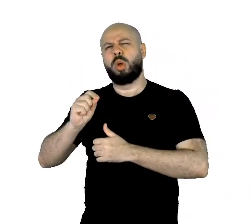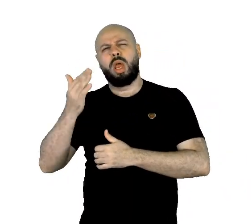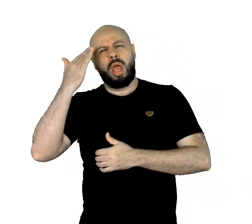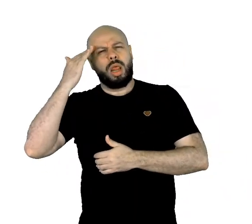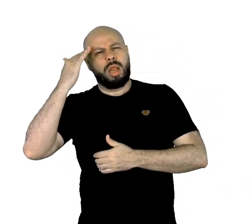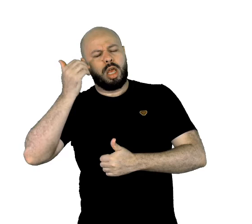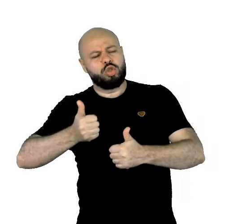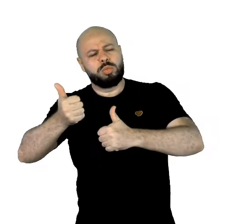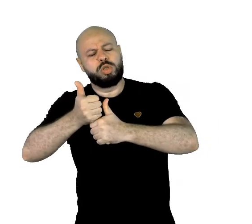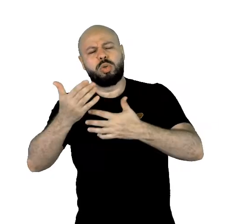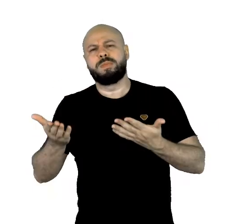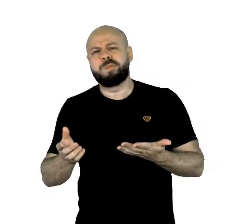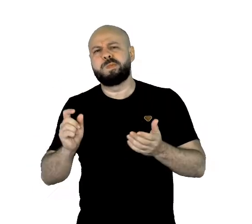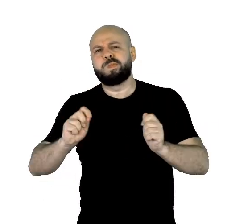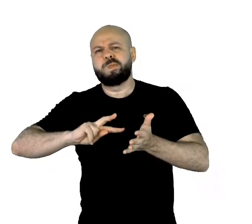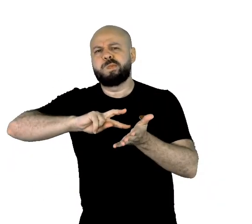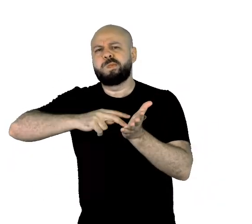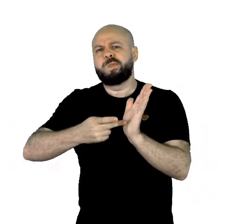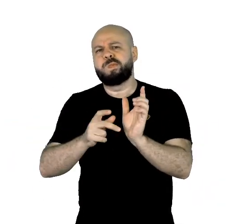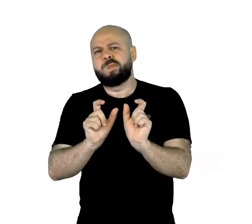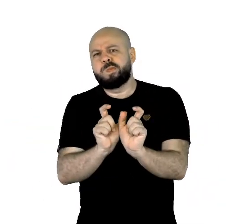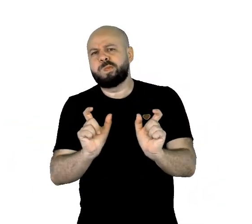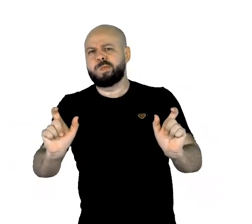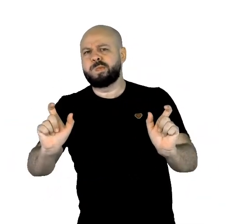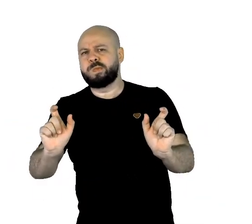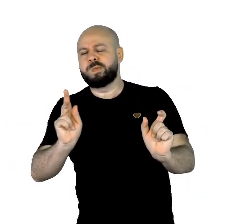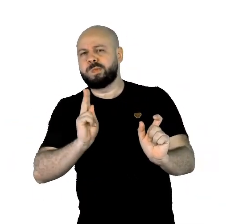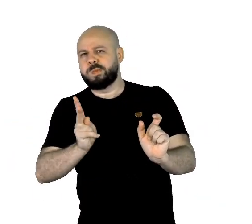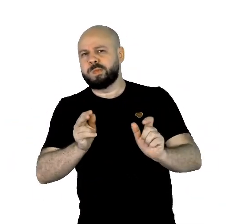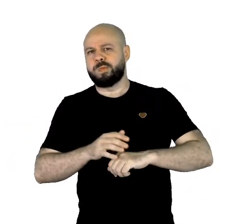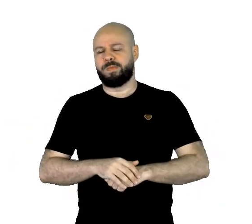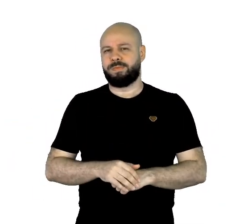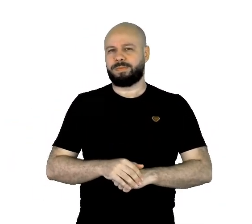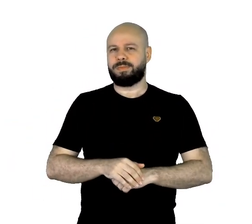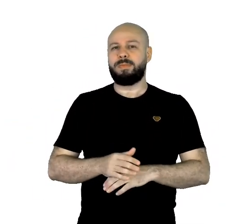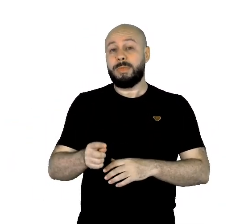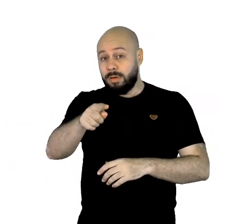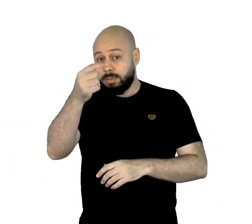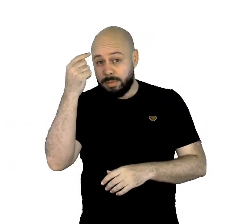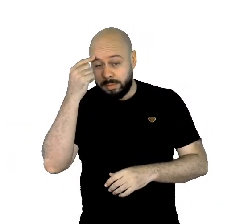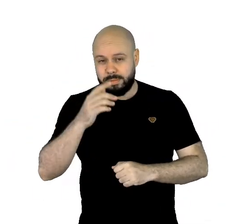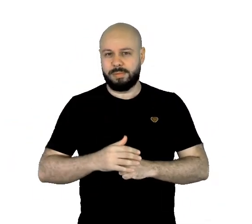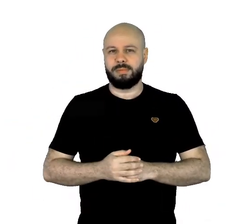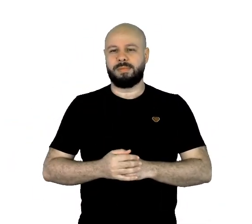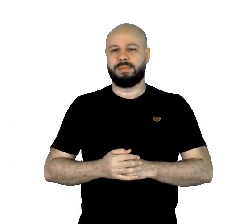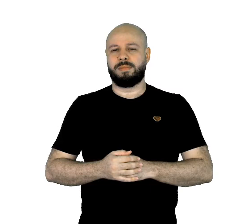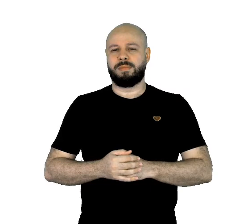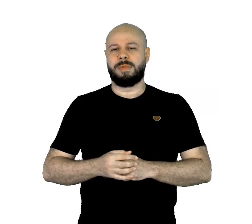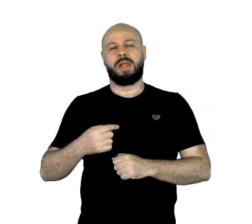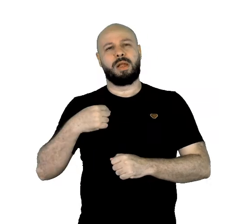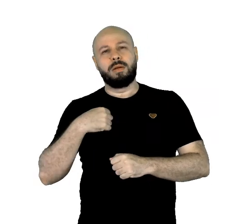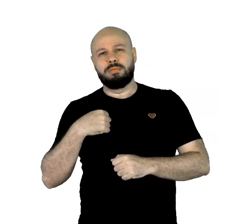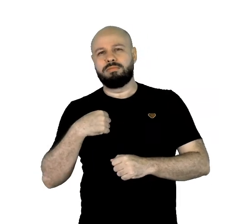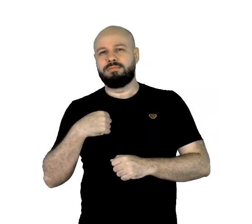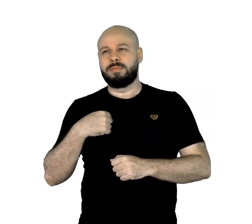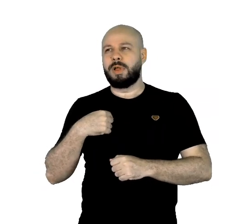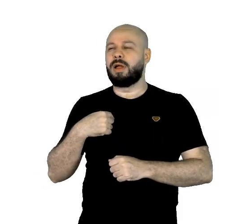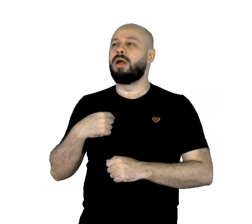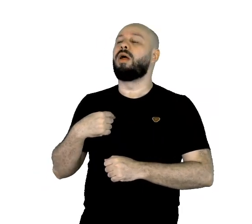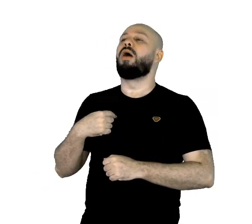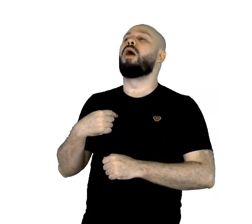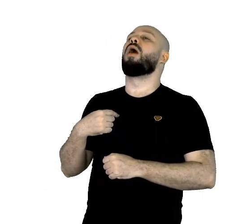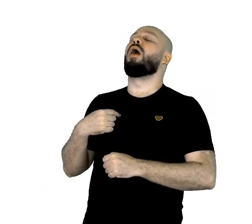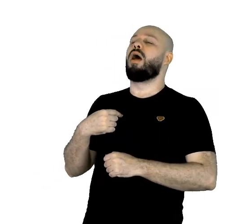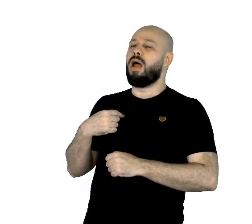sinônimo. Qual eu poderia colocar sem mudar o sentido da frase? Pensem aí. Eu